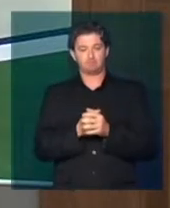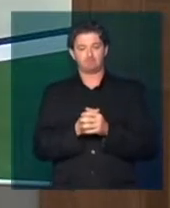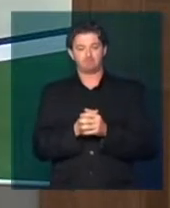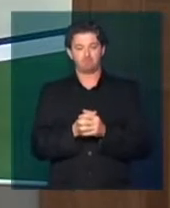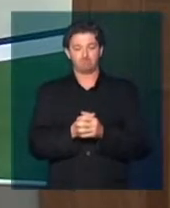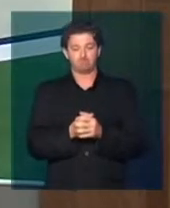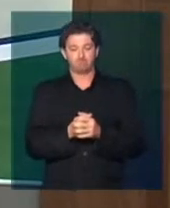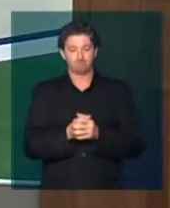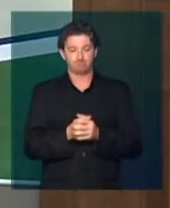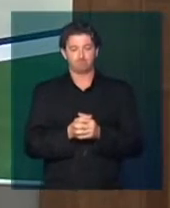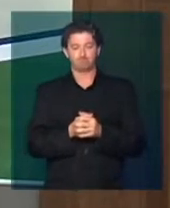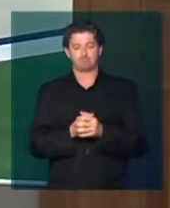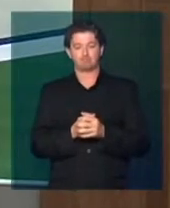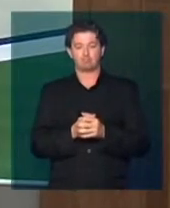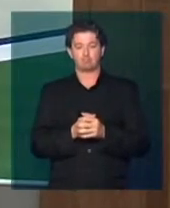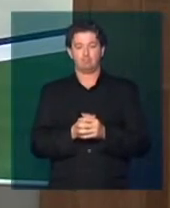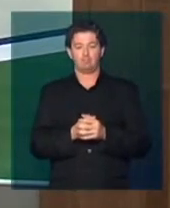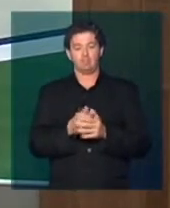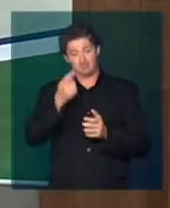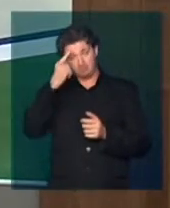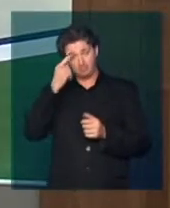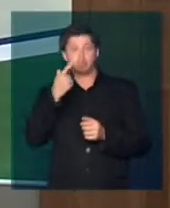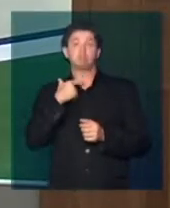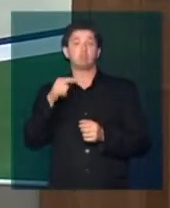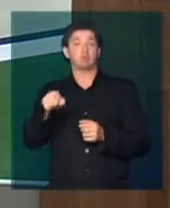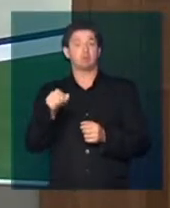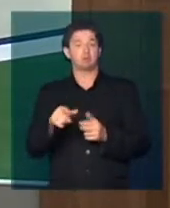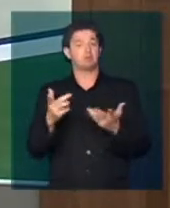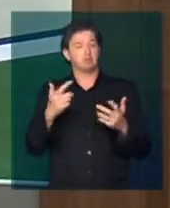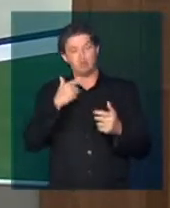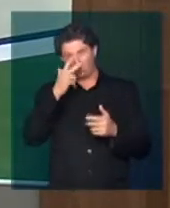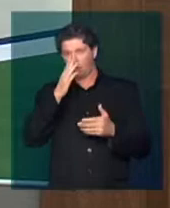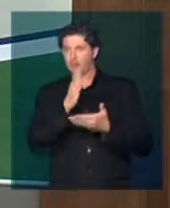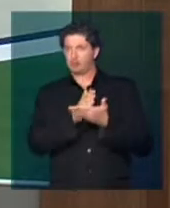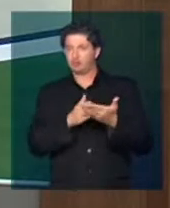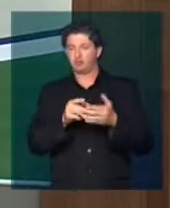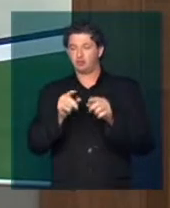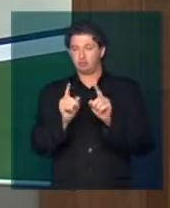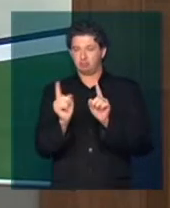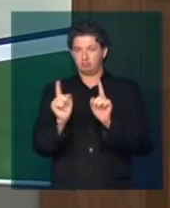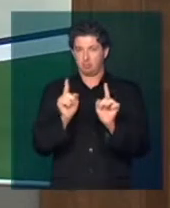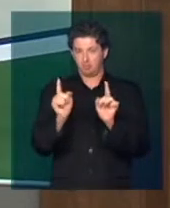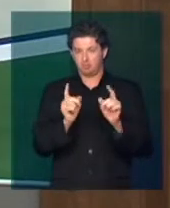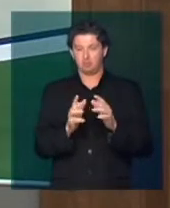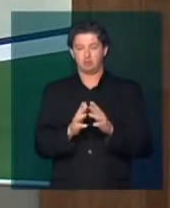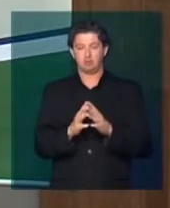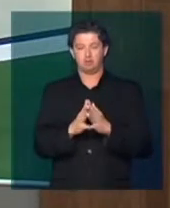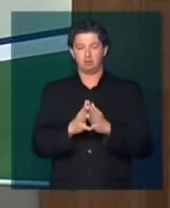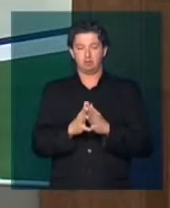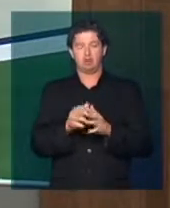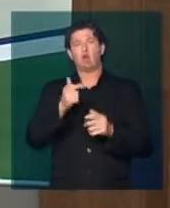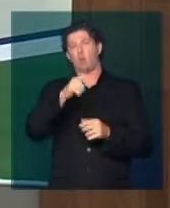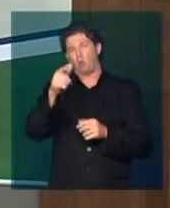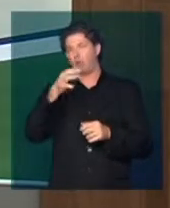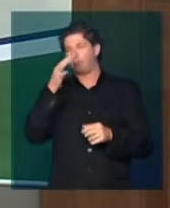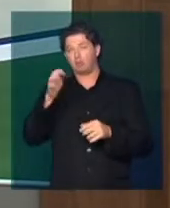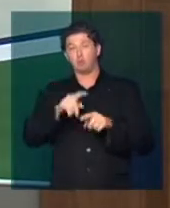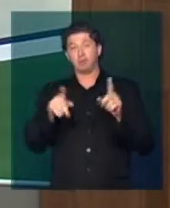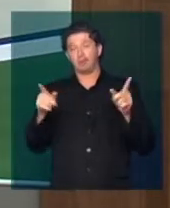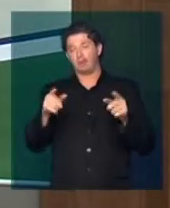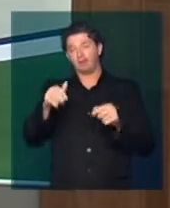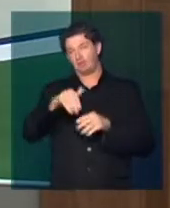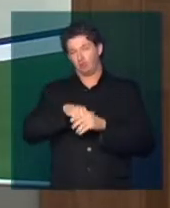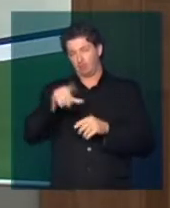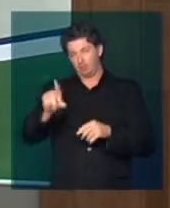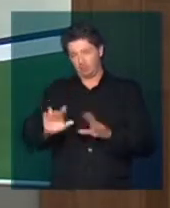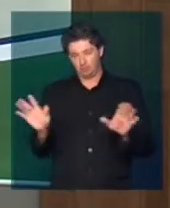de membros da comissão pensando. Então, eu vejo que está um pouco dividido entre essas duas correntes. Tem as outras correntes, mas são menos